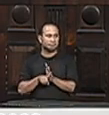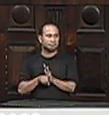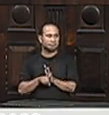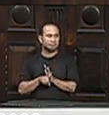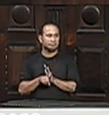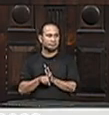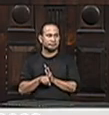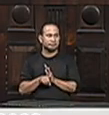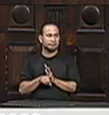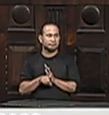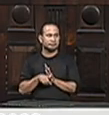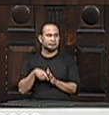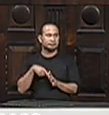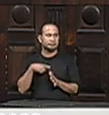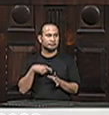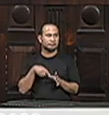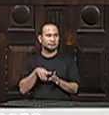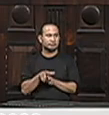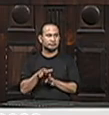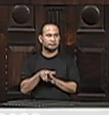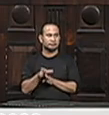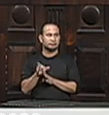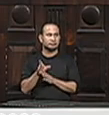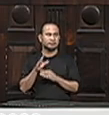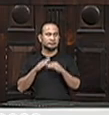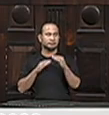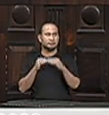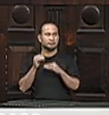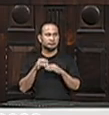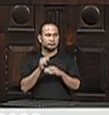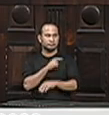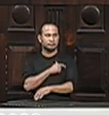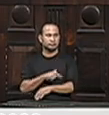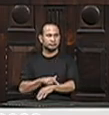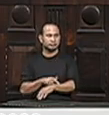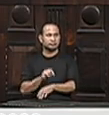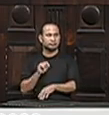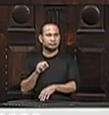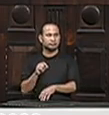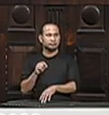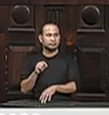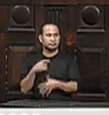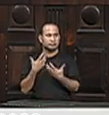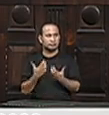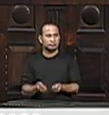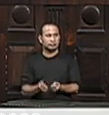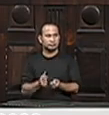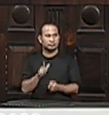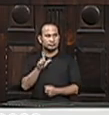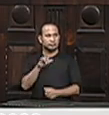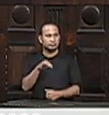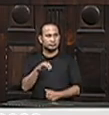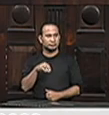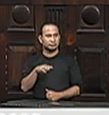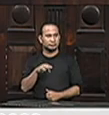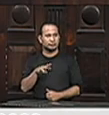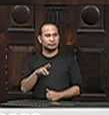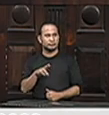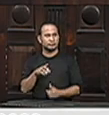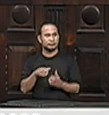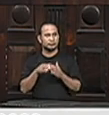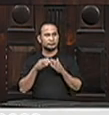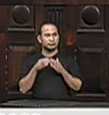acontece no caso da administração do Estado, que pagou